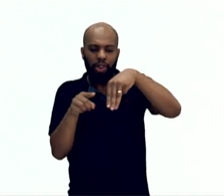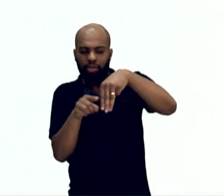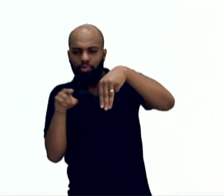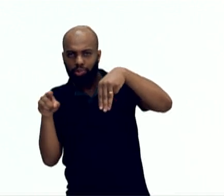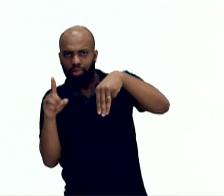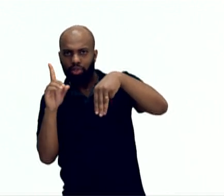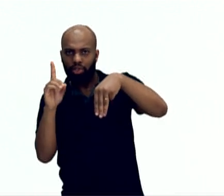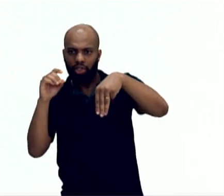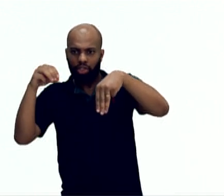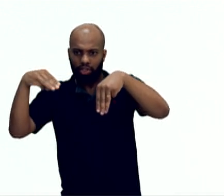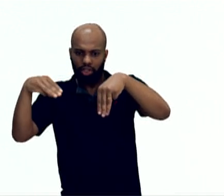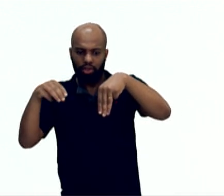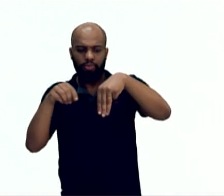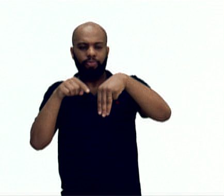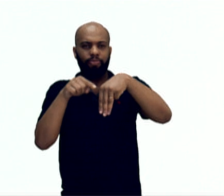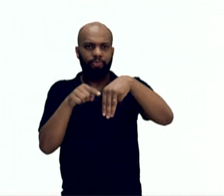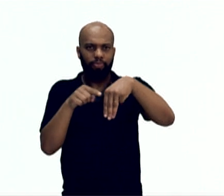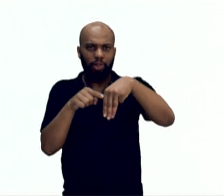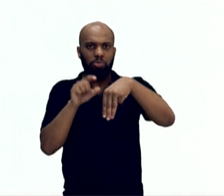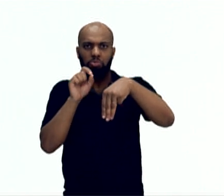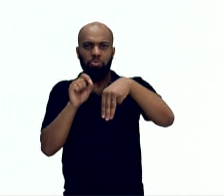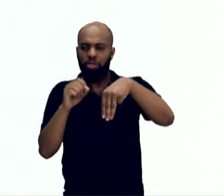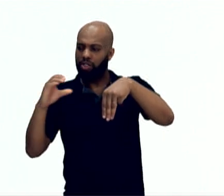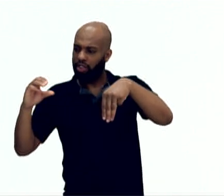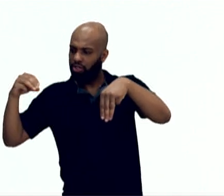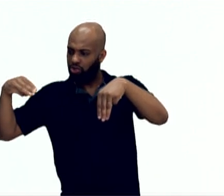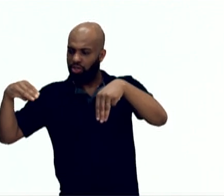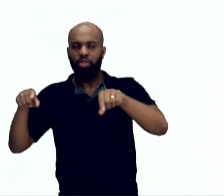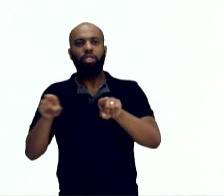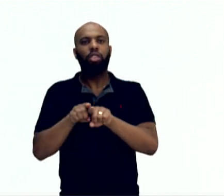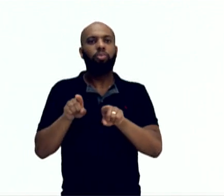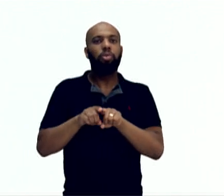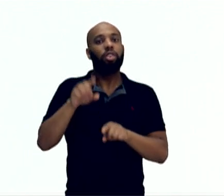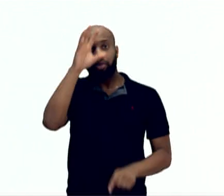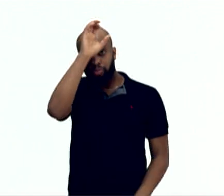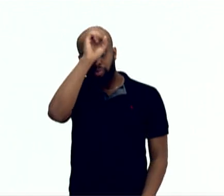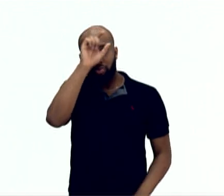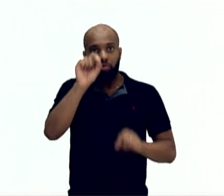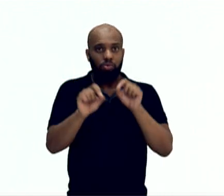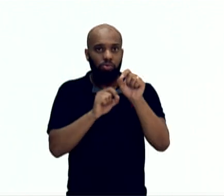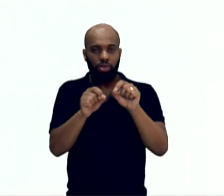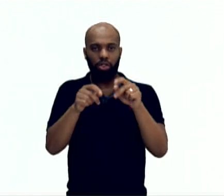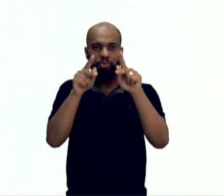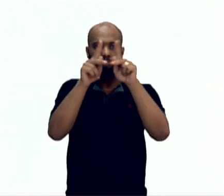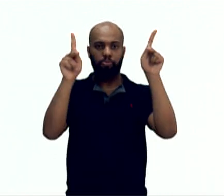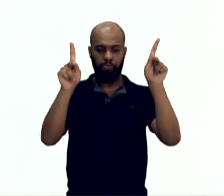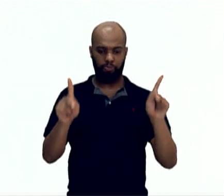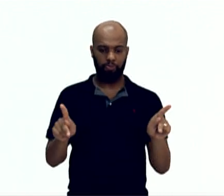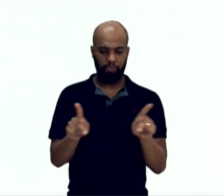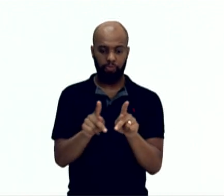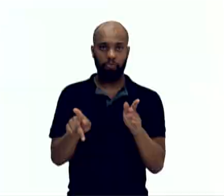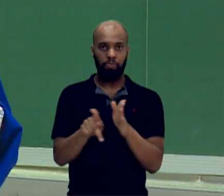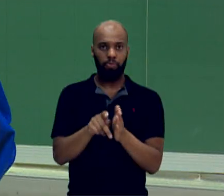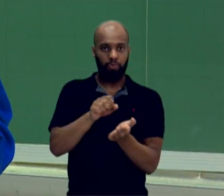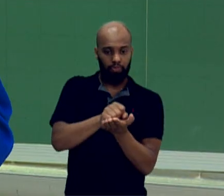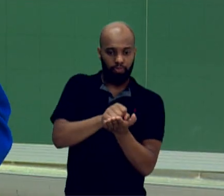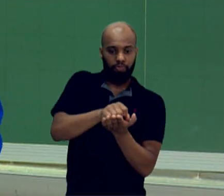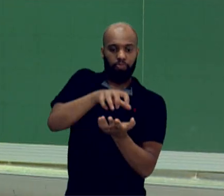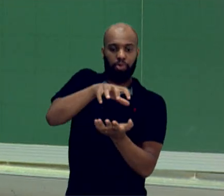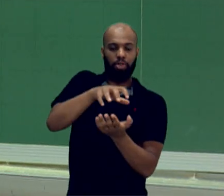centímetro, lembra lá daquele primeiro exercício? E a gente aprendeu a calcular o quê? Perímetro de uma figura, não